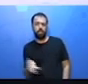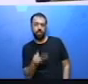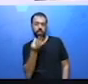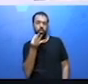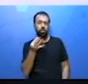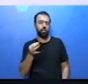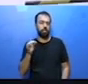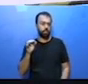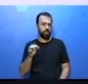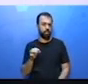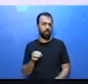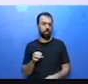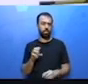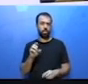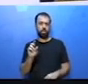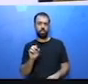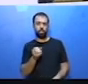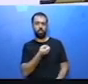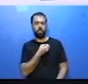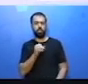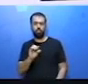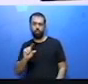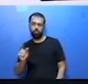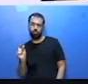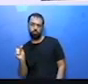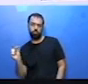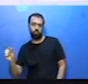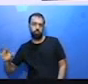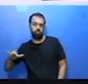é inviável, sendo que nós temos computadores.